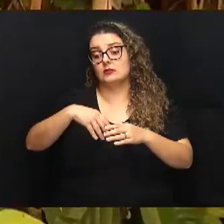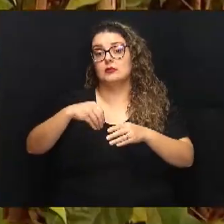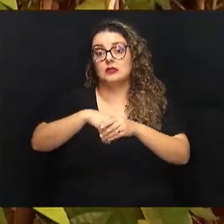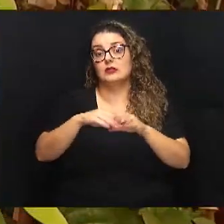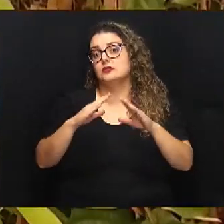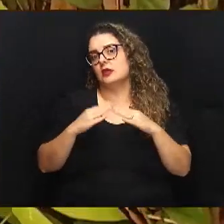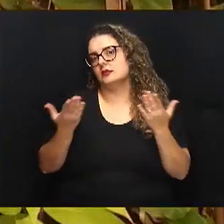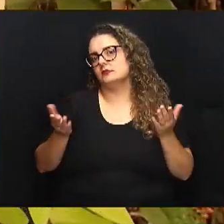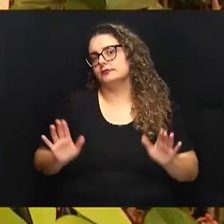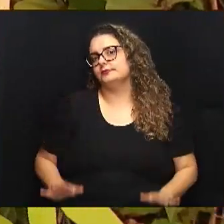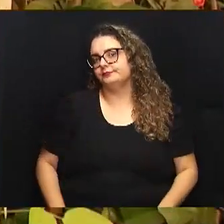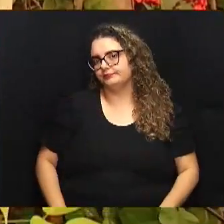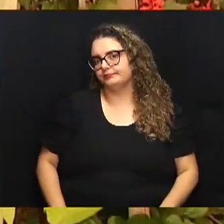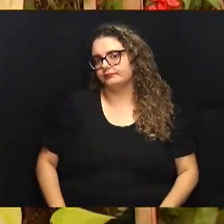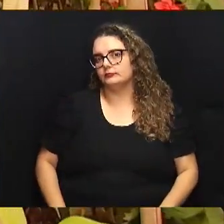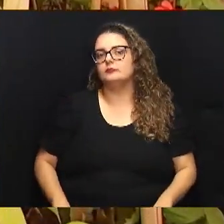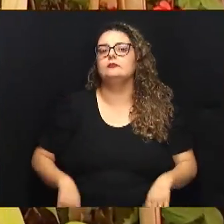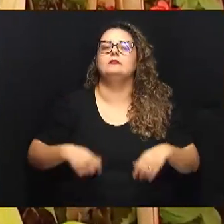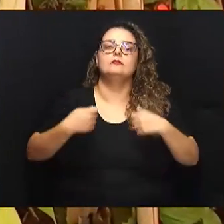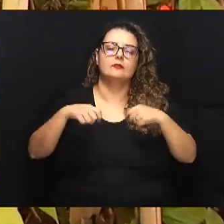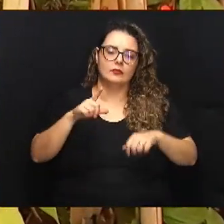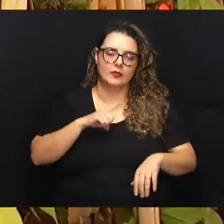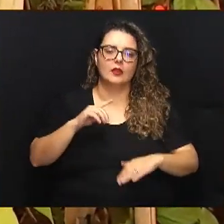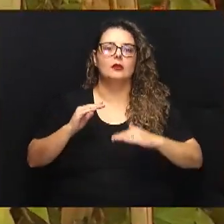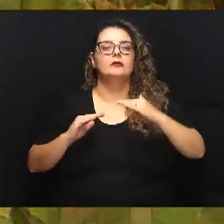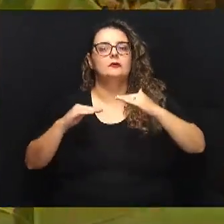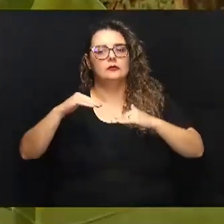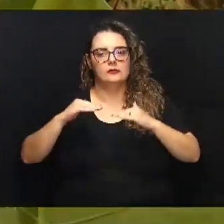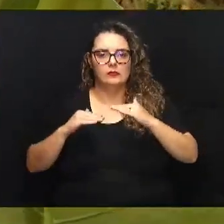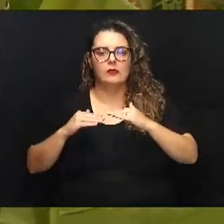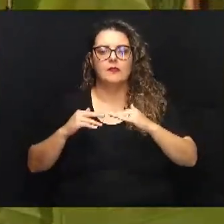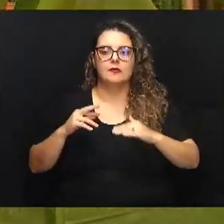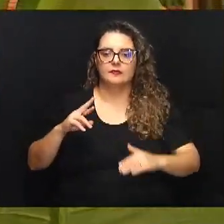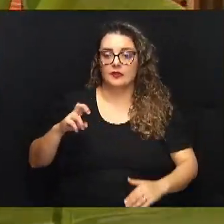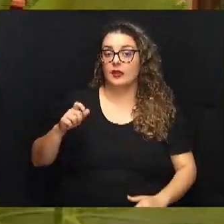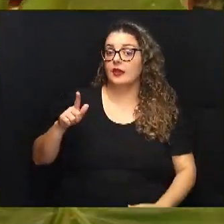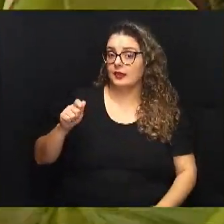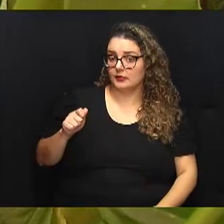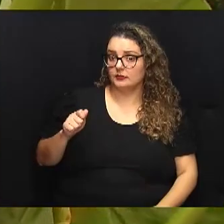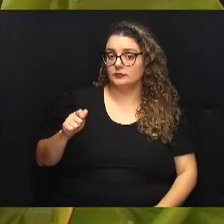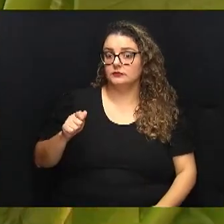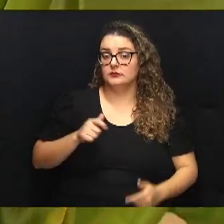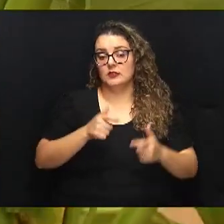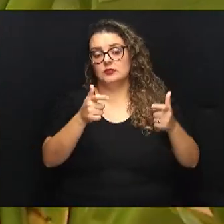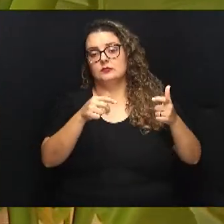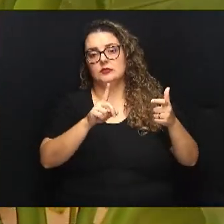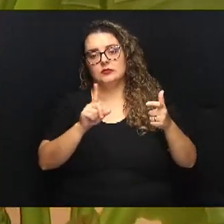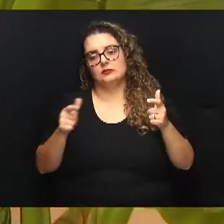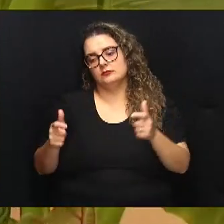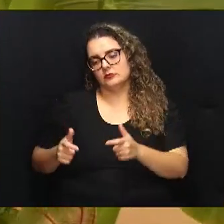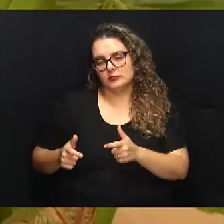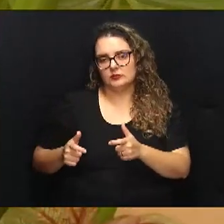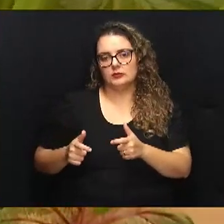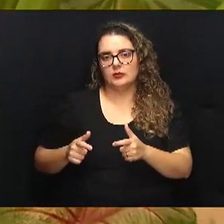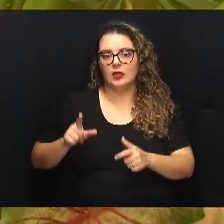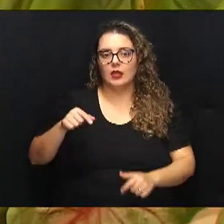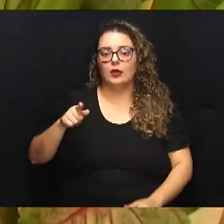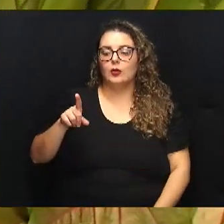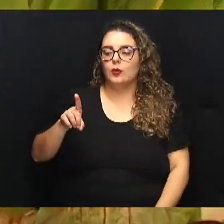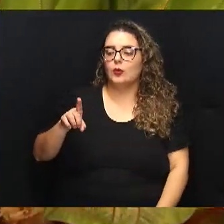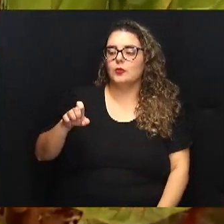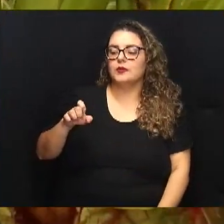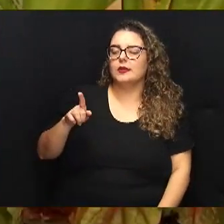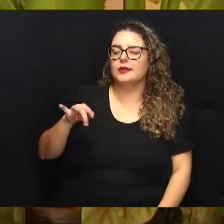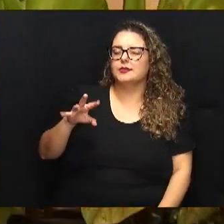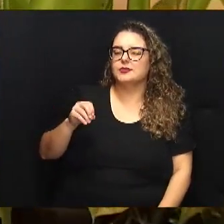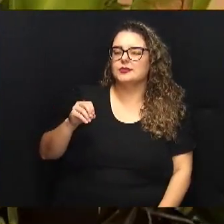casa? Tem que ter o equilíbrio da rega. Então, assim, nem de mais e nem de menos. É o dedinho. Se o